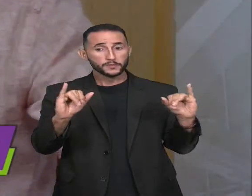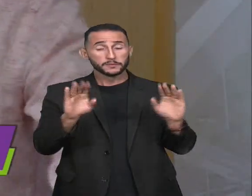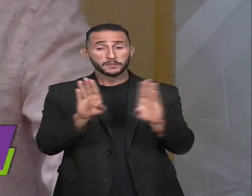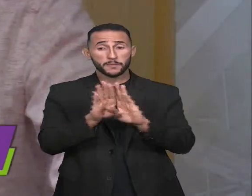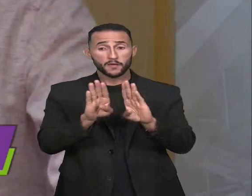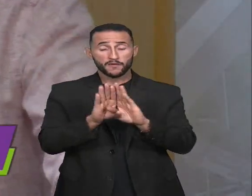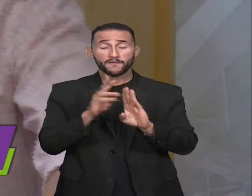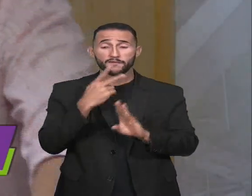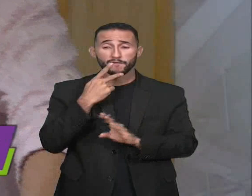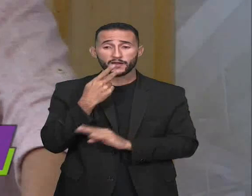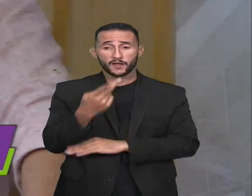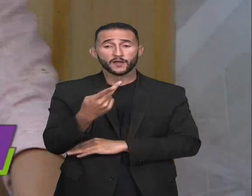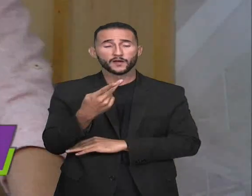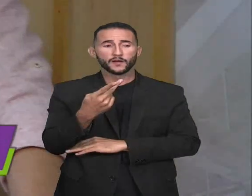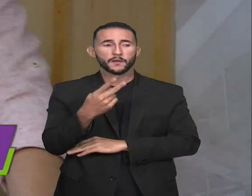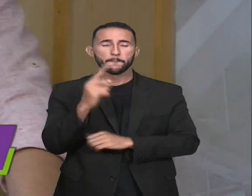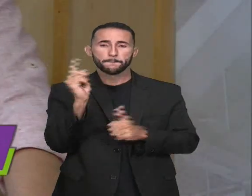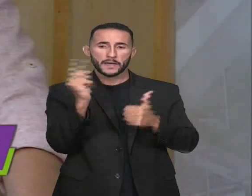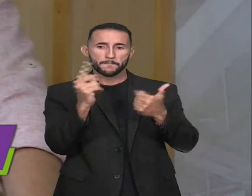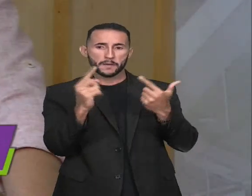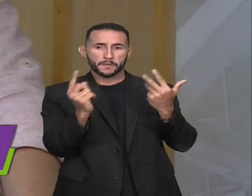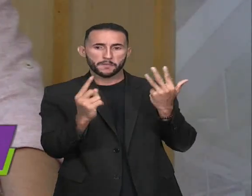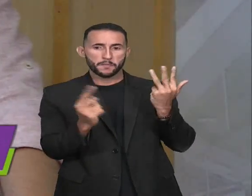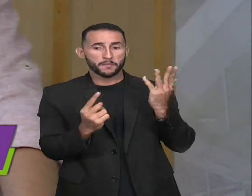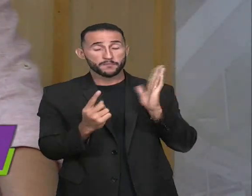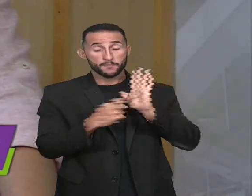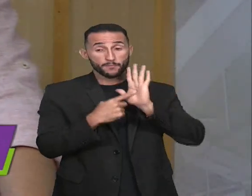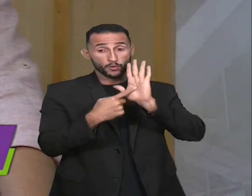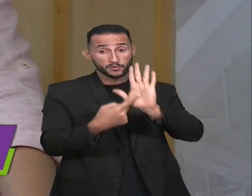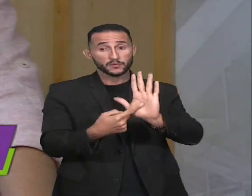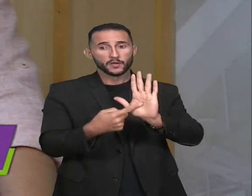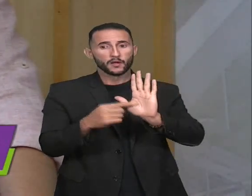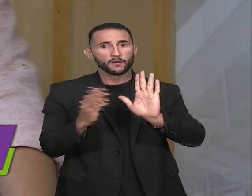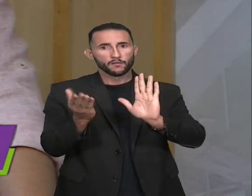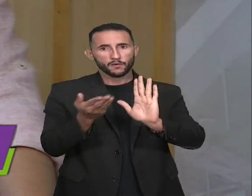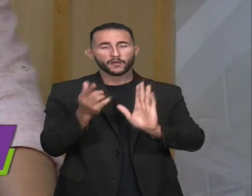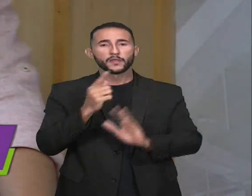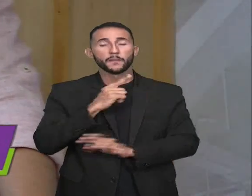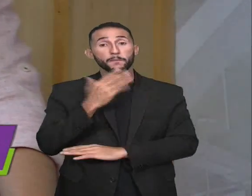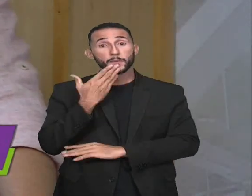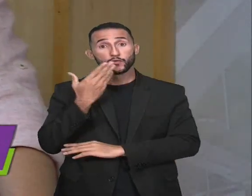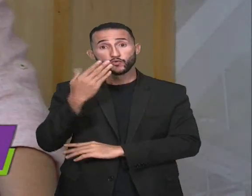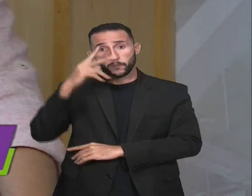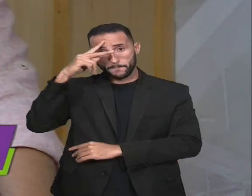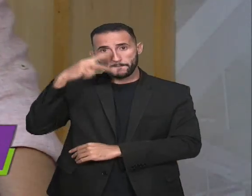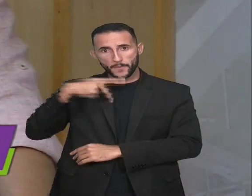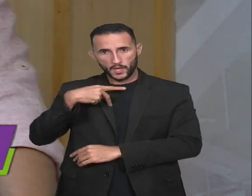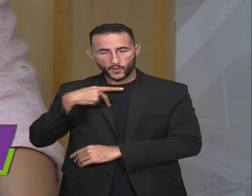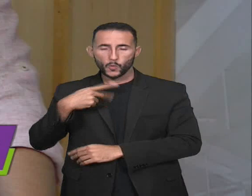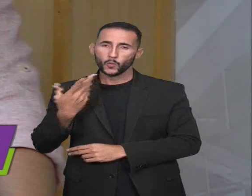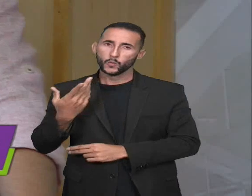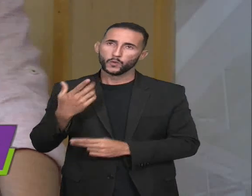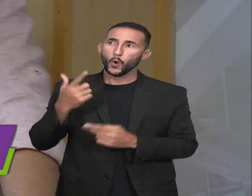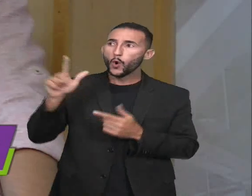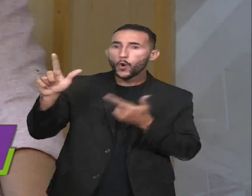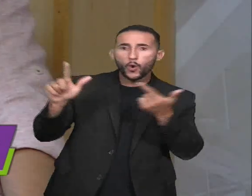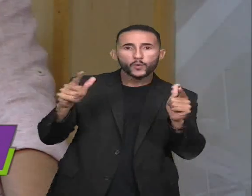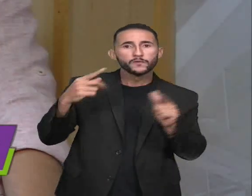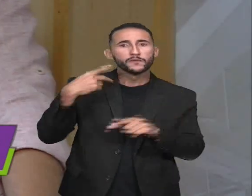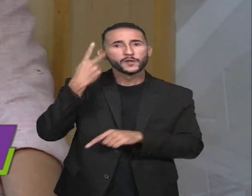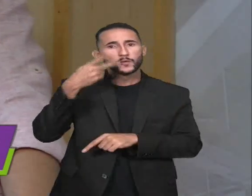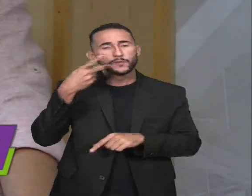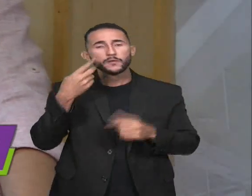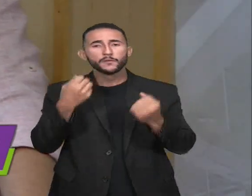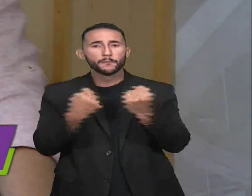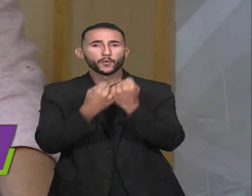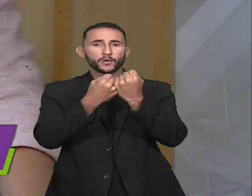dizer que os fatos que vou colocar aqui agora tem pedido meu Ten o pedido de outros colegas vereadores tem o